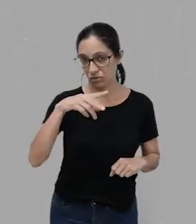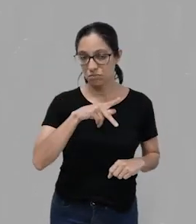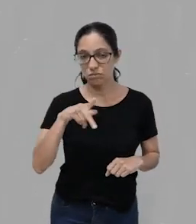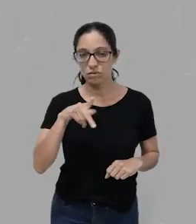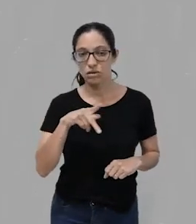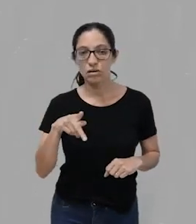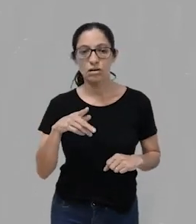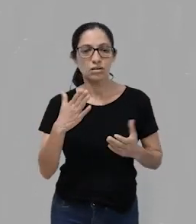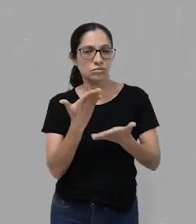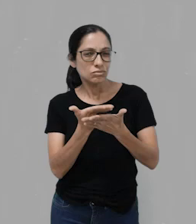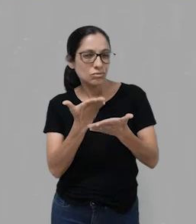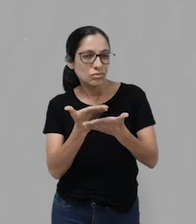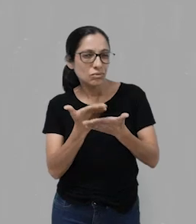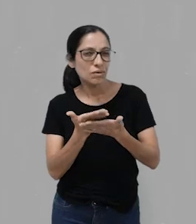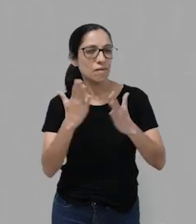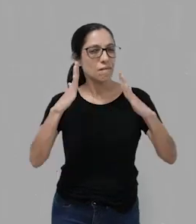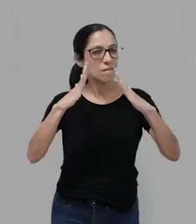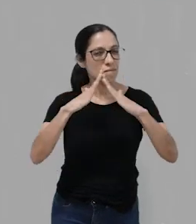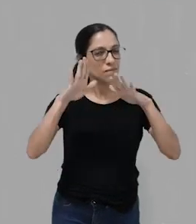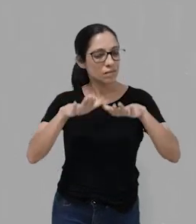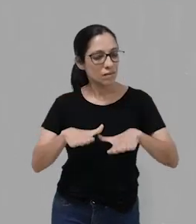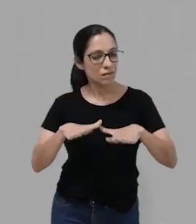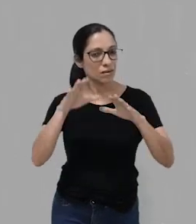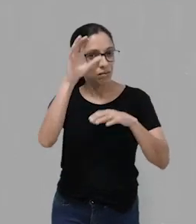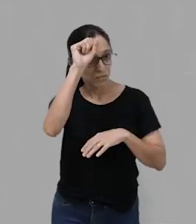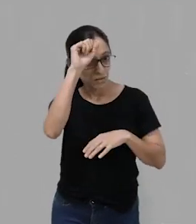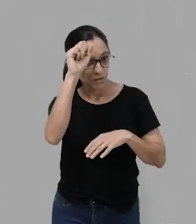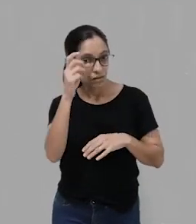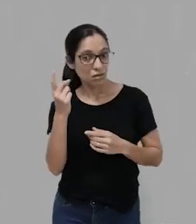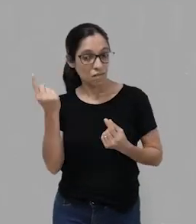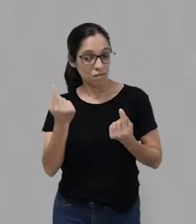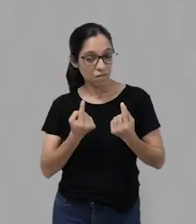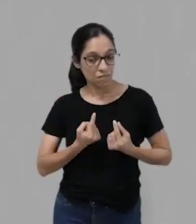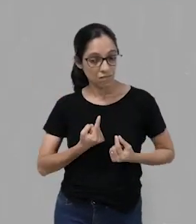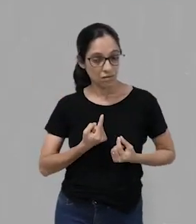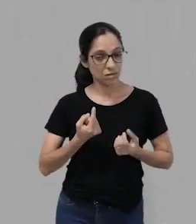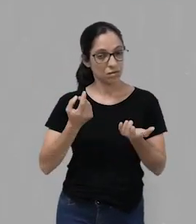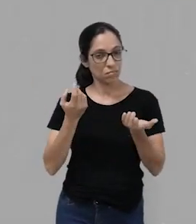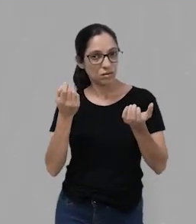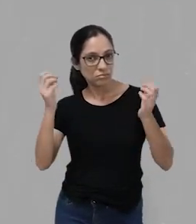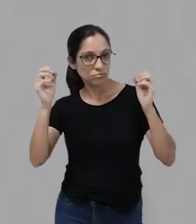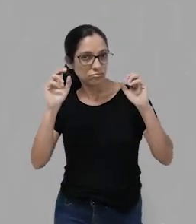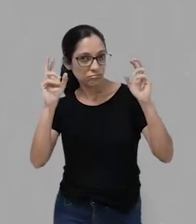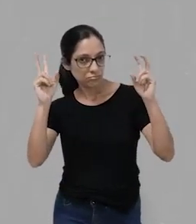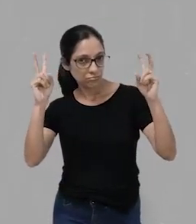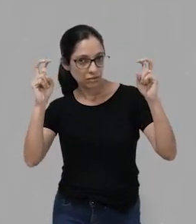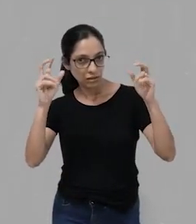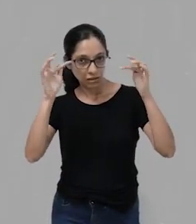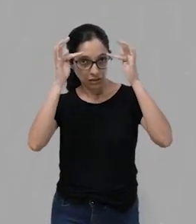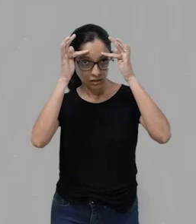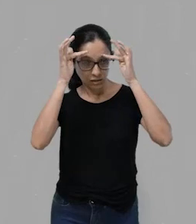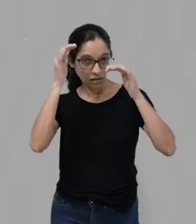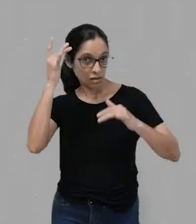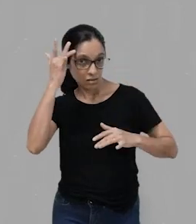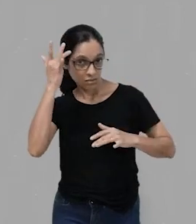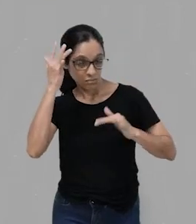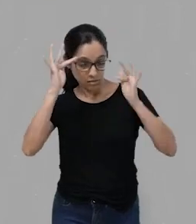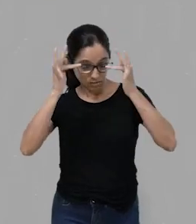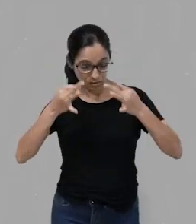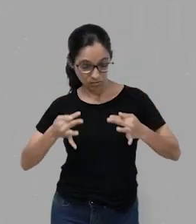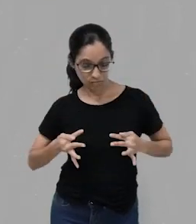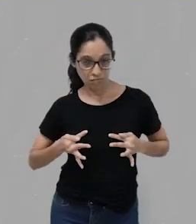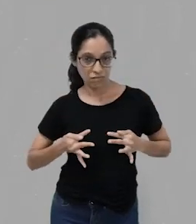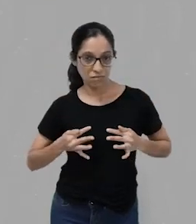projeto Fique em Casa Aprendendo, nós iremos falar aqui sobre as capacidades físicas, tá certo? Nós iremos falar aqui sobre a